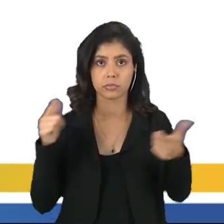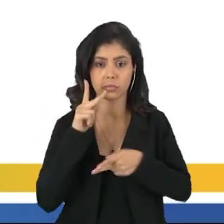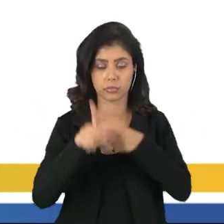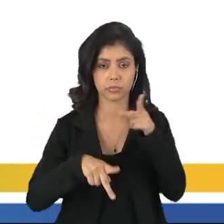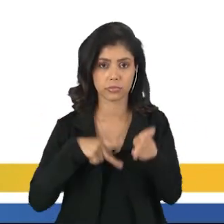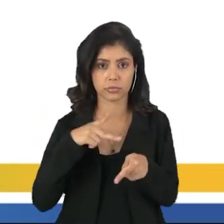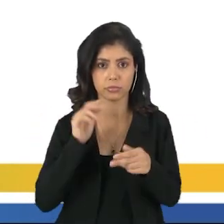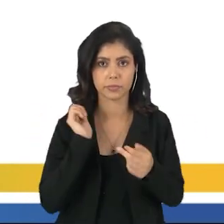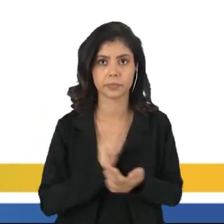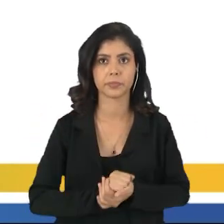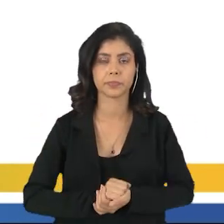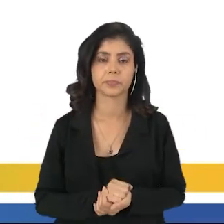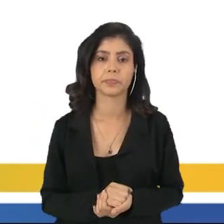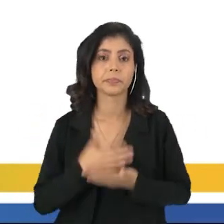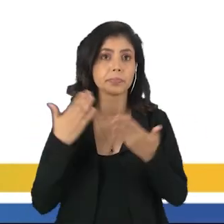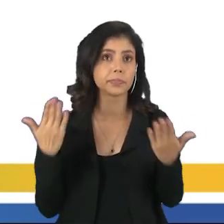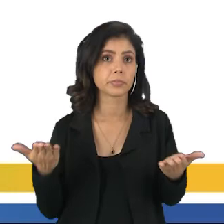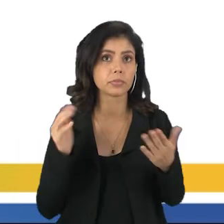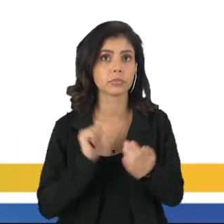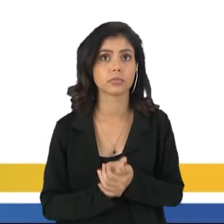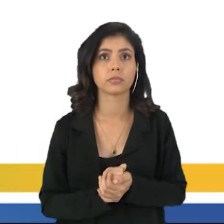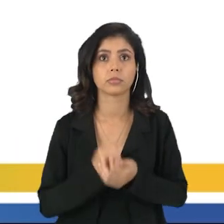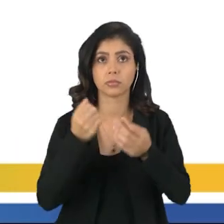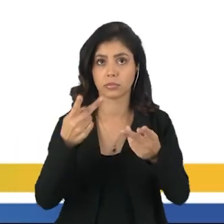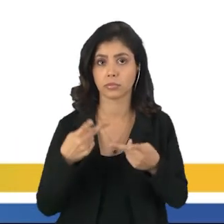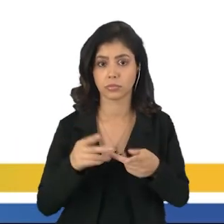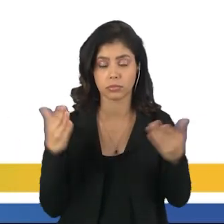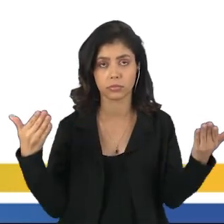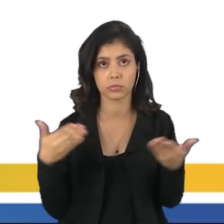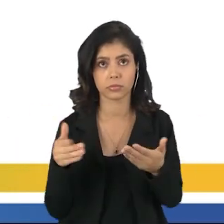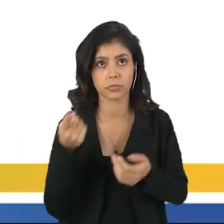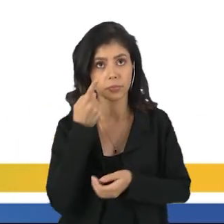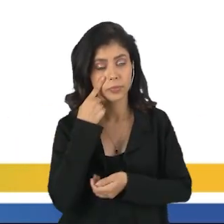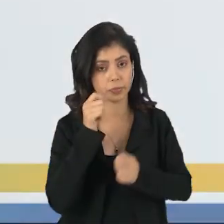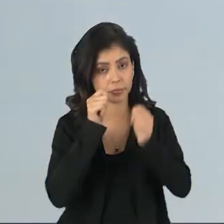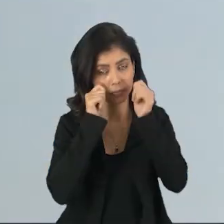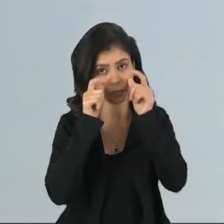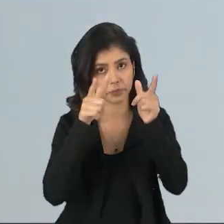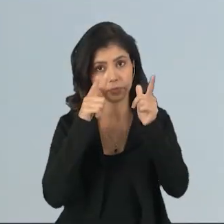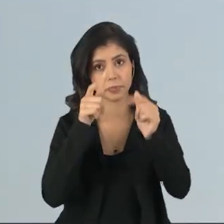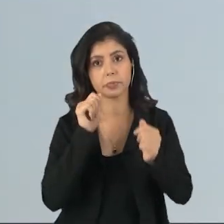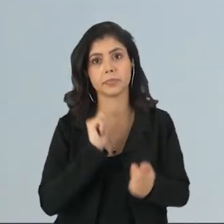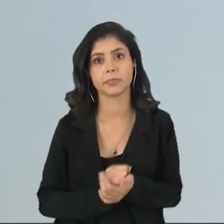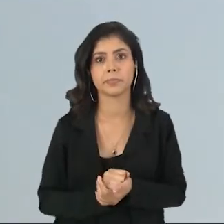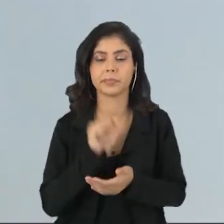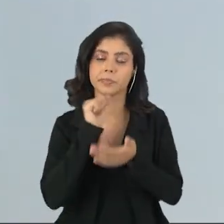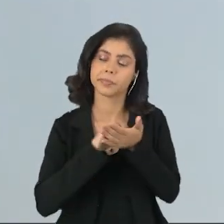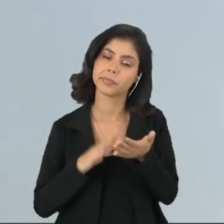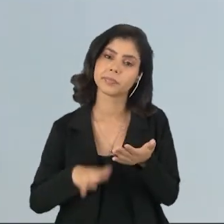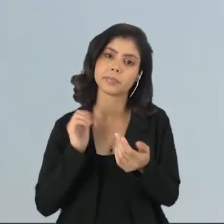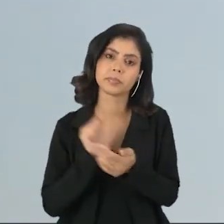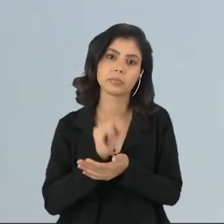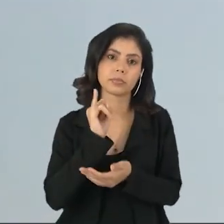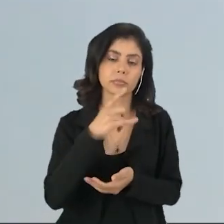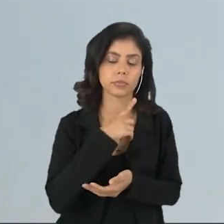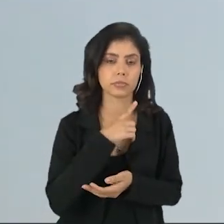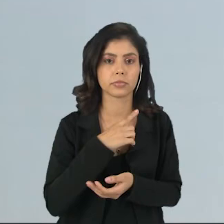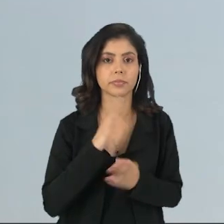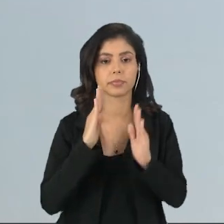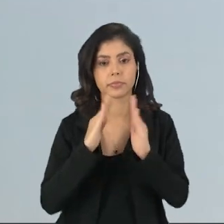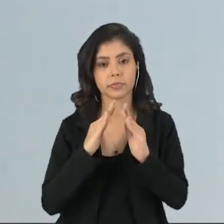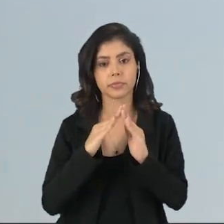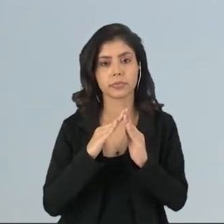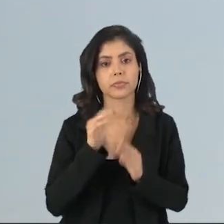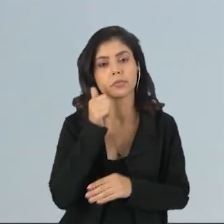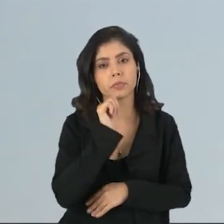menores taxas de crescimento populacional. E aí, eu convido você agora, presta bem atenção, vamos para o